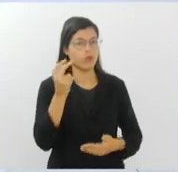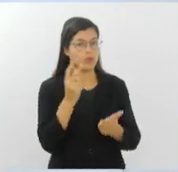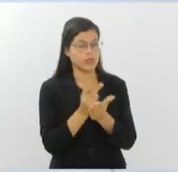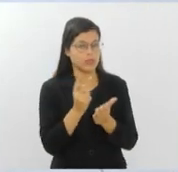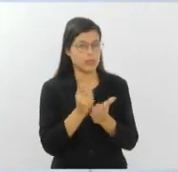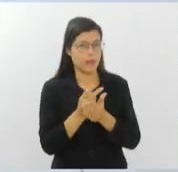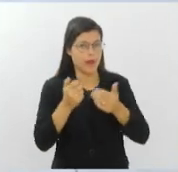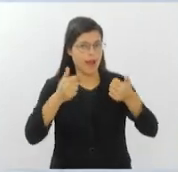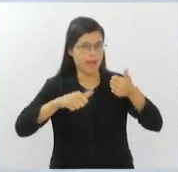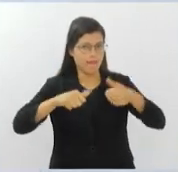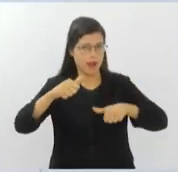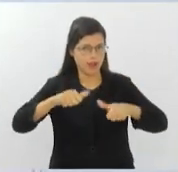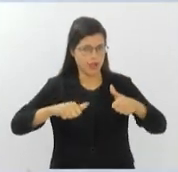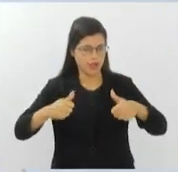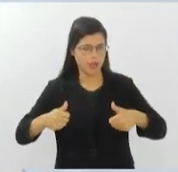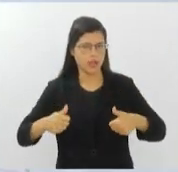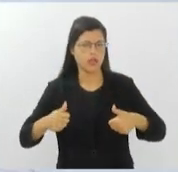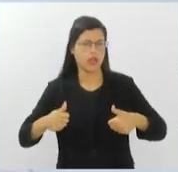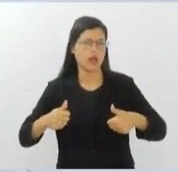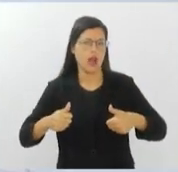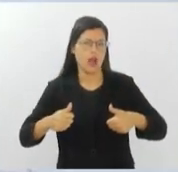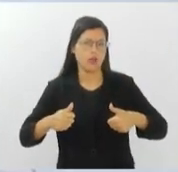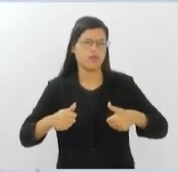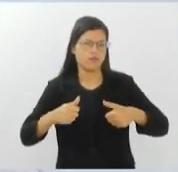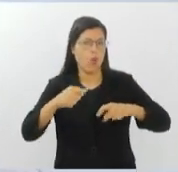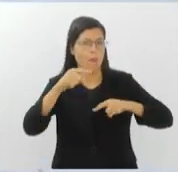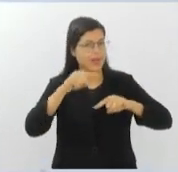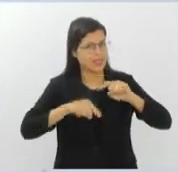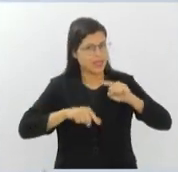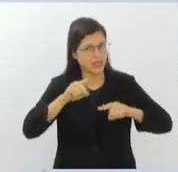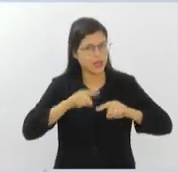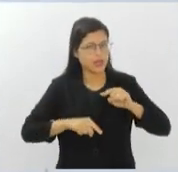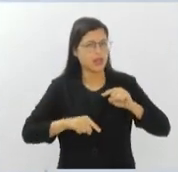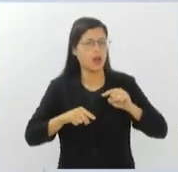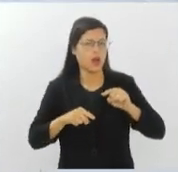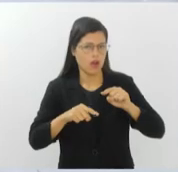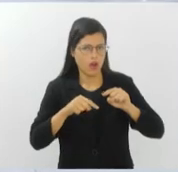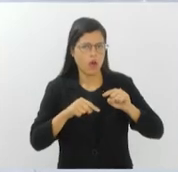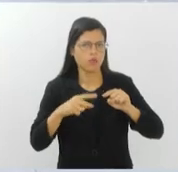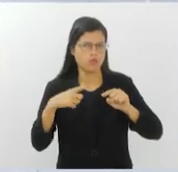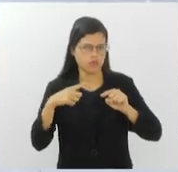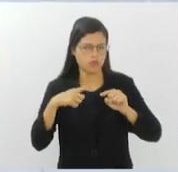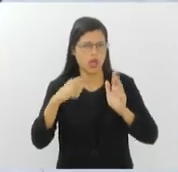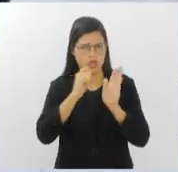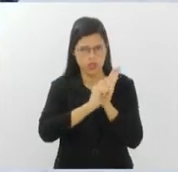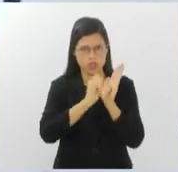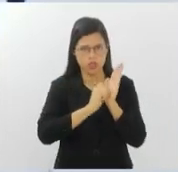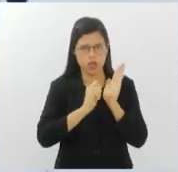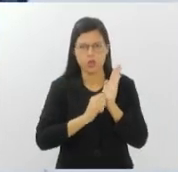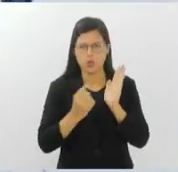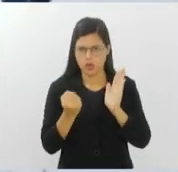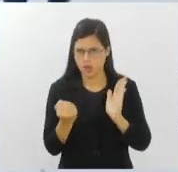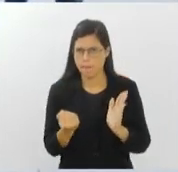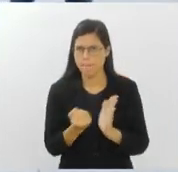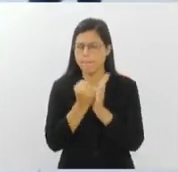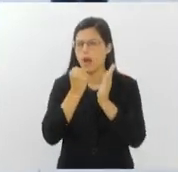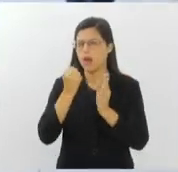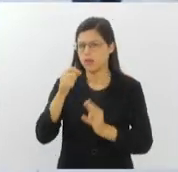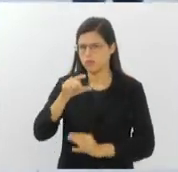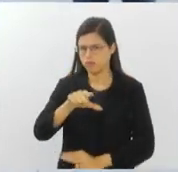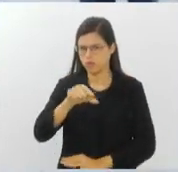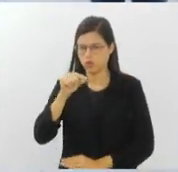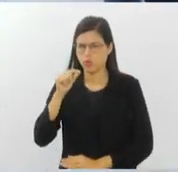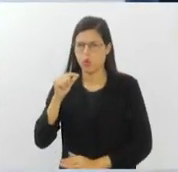avaliar os ingredientes, né? Avaliar o rótulo desse produto, dessa marca que você escolheu, que você está em